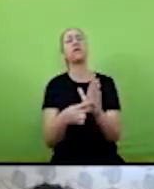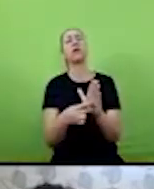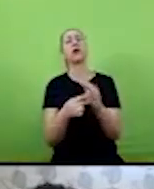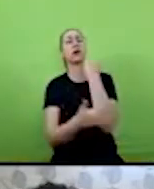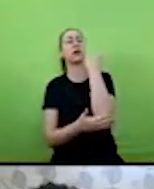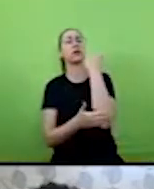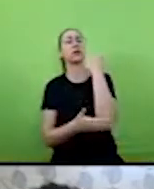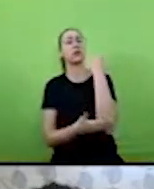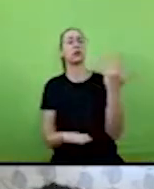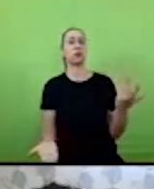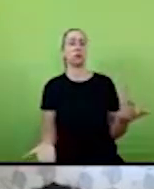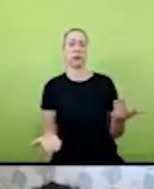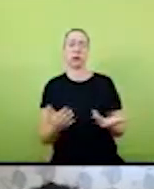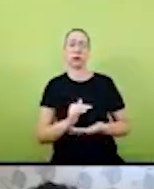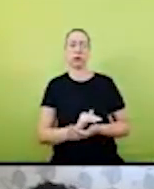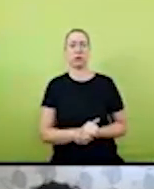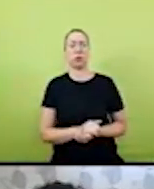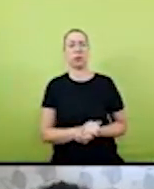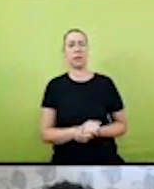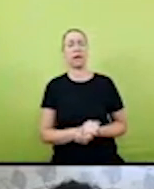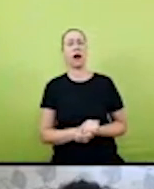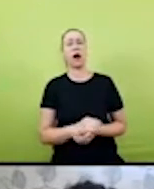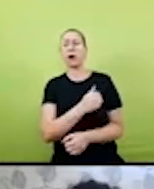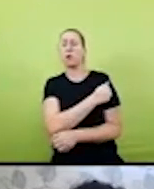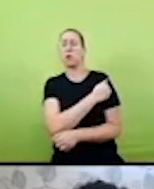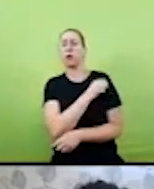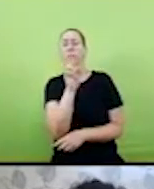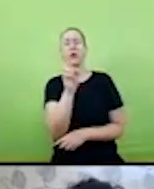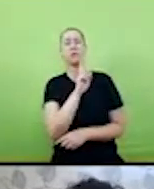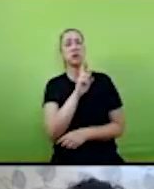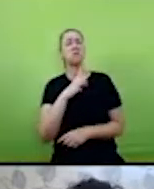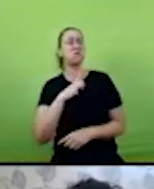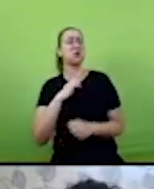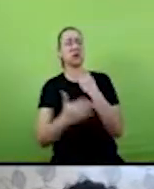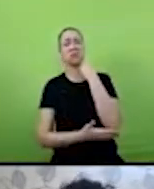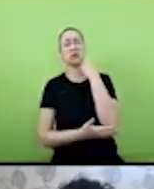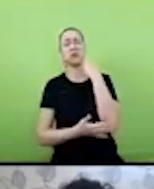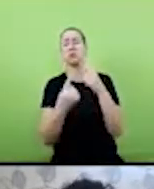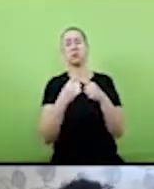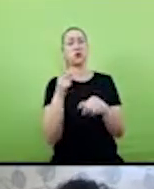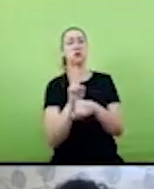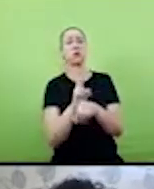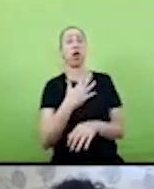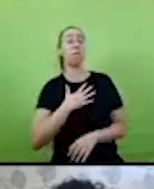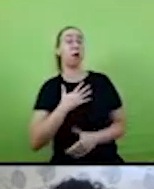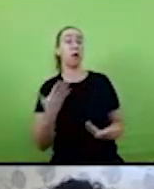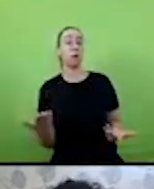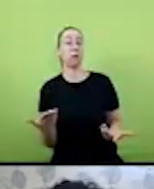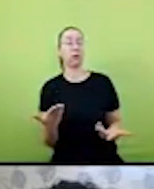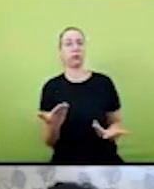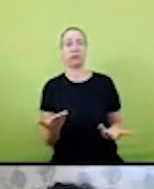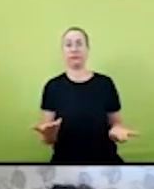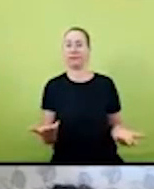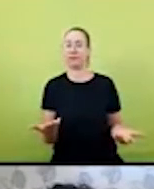falou assim, eu tenho ciúmes mesmo, porque eu estou cuidando do que é meu, né? Então, se a gente for pensar, o que está por